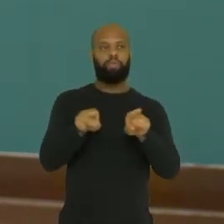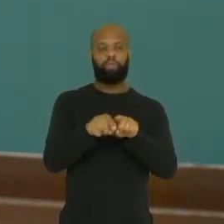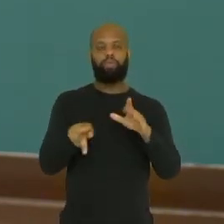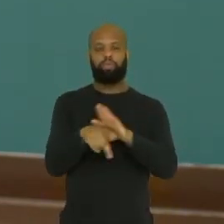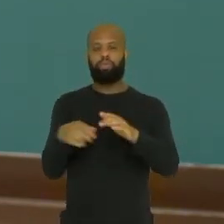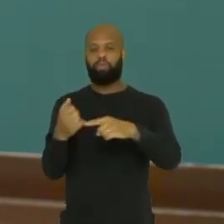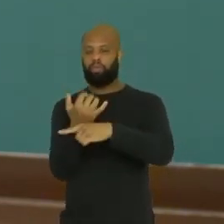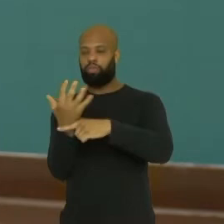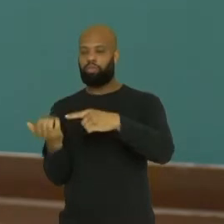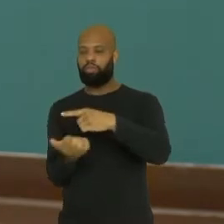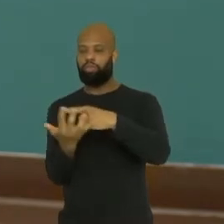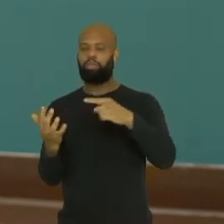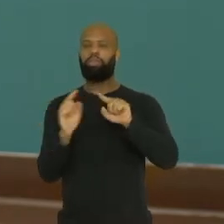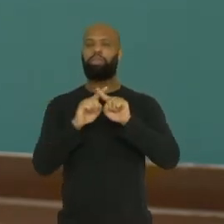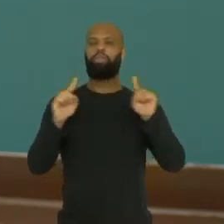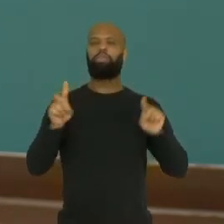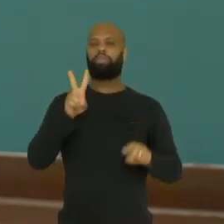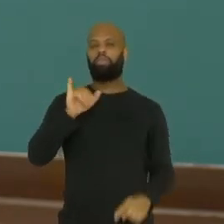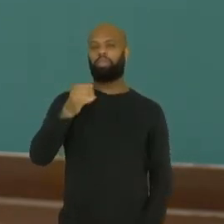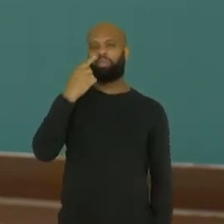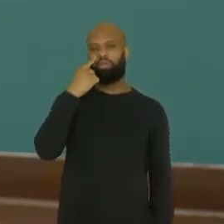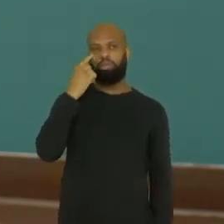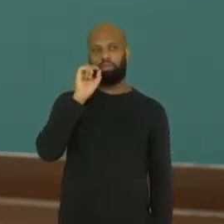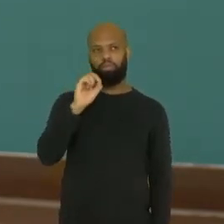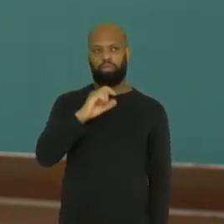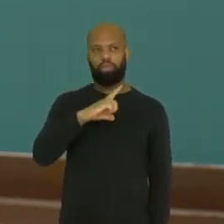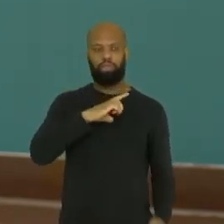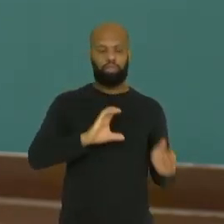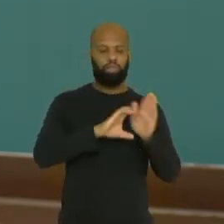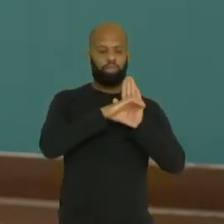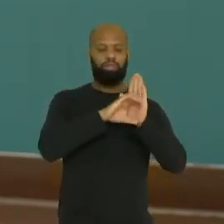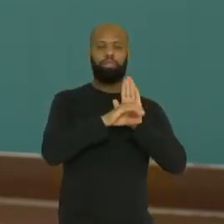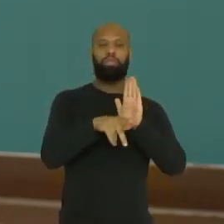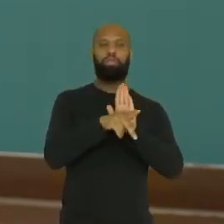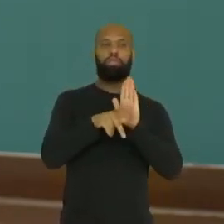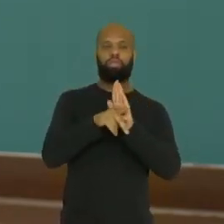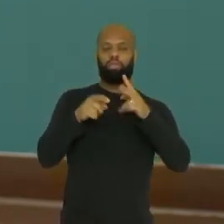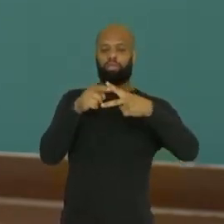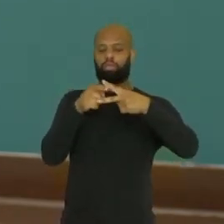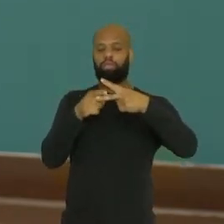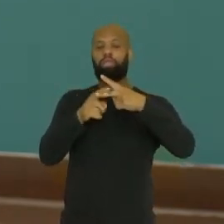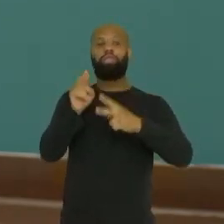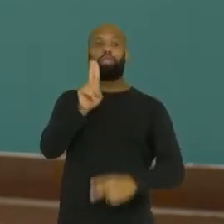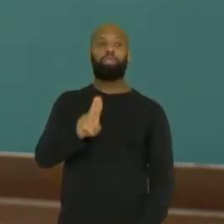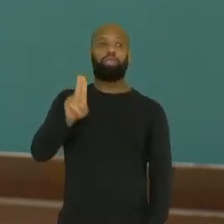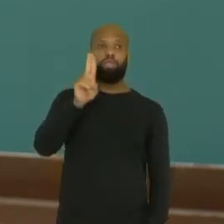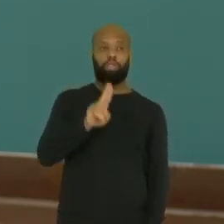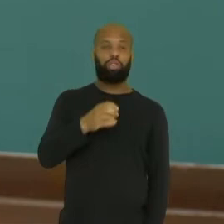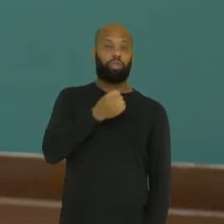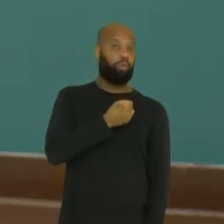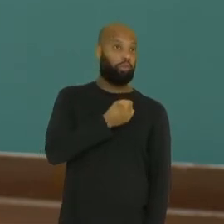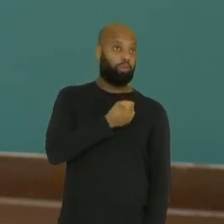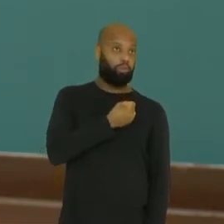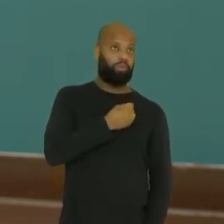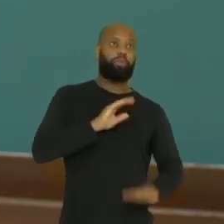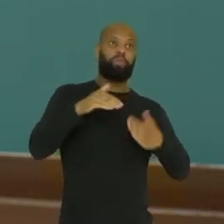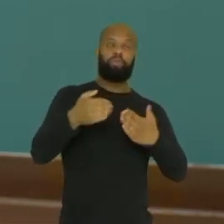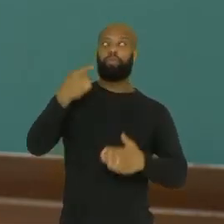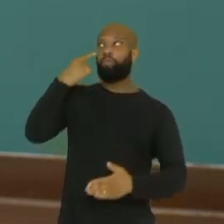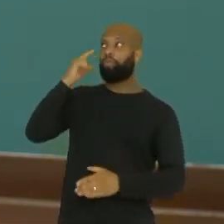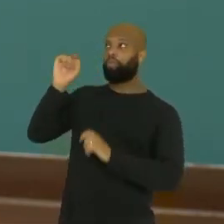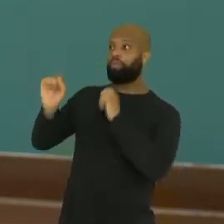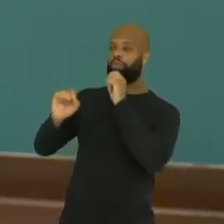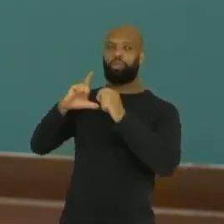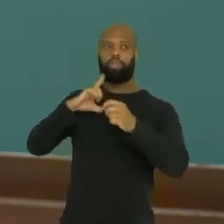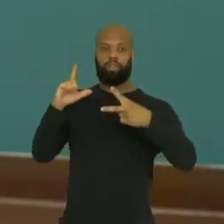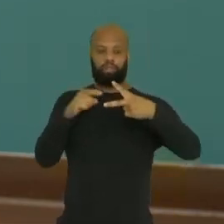frações. Mas nós vamos definir esse ângulo usando graus, né, usando um número. Então, lembrem que a